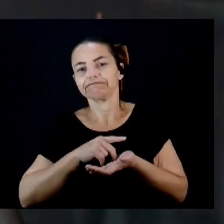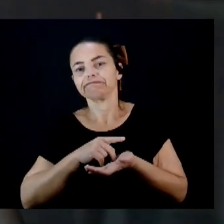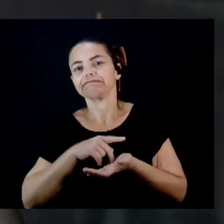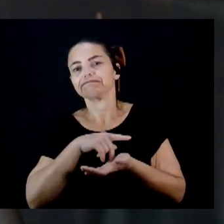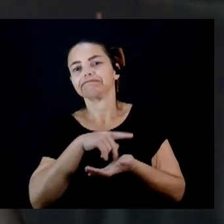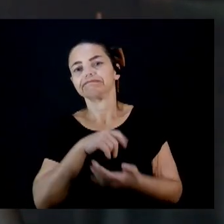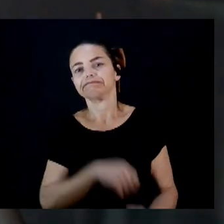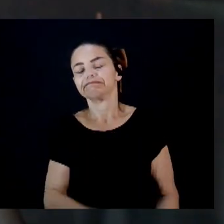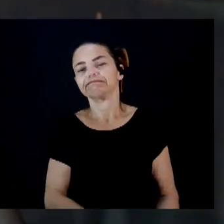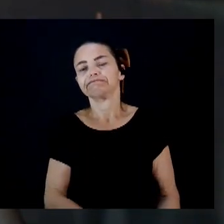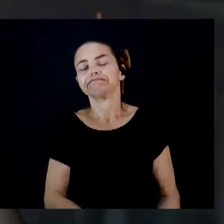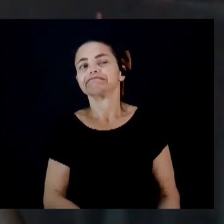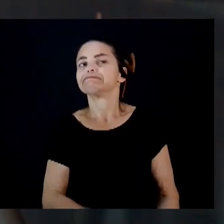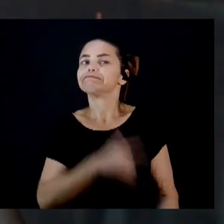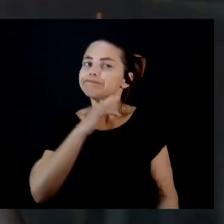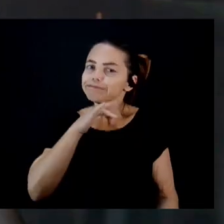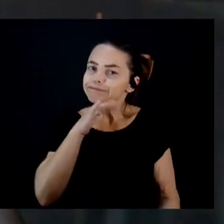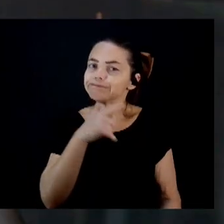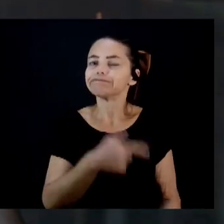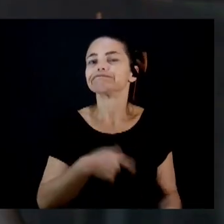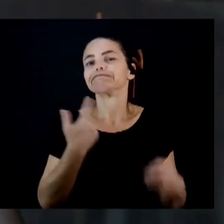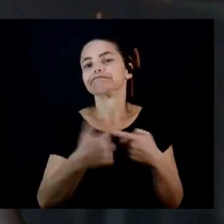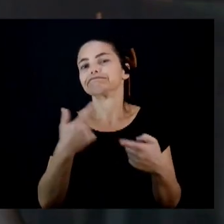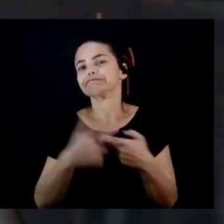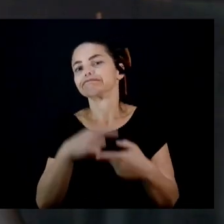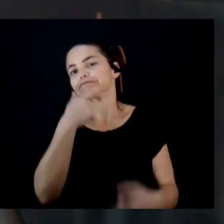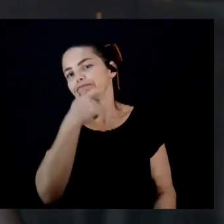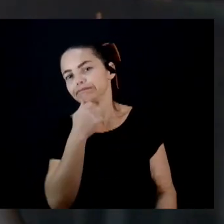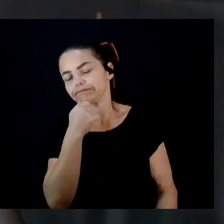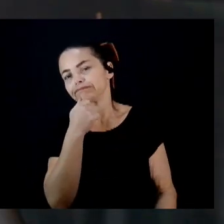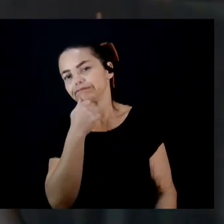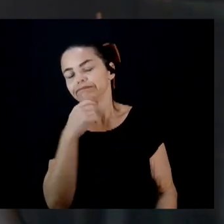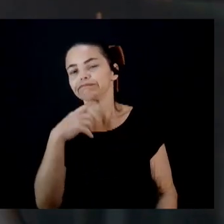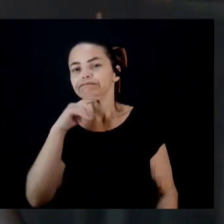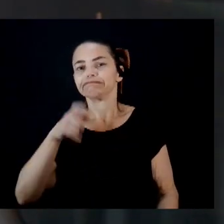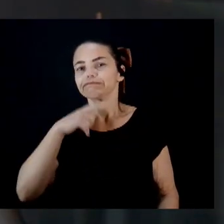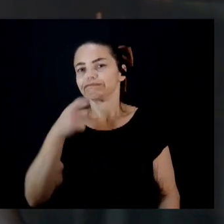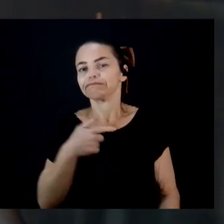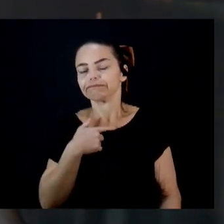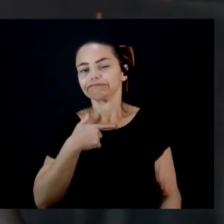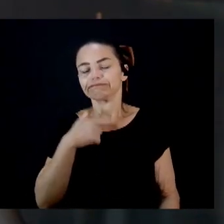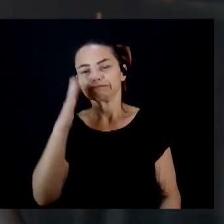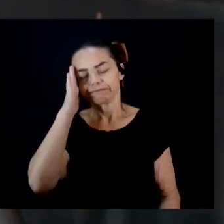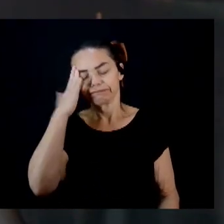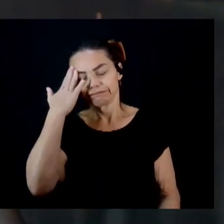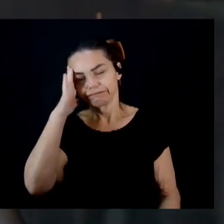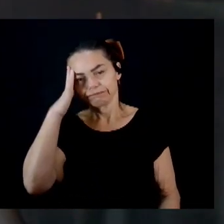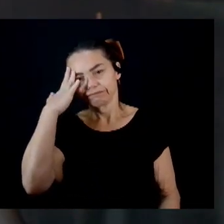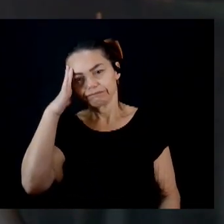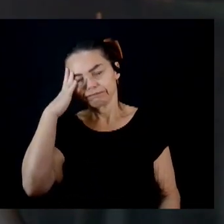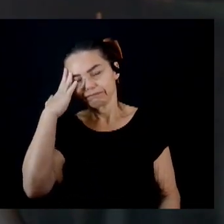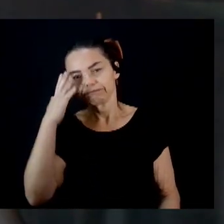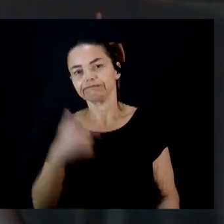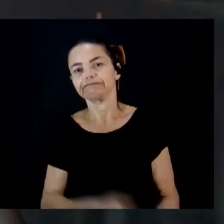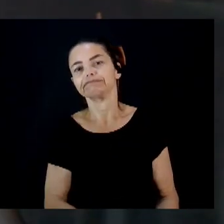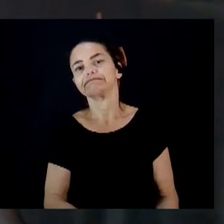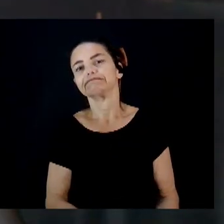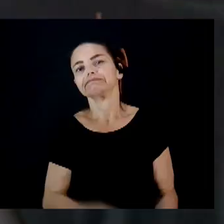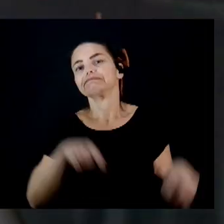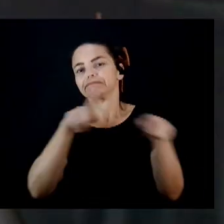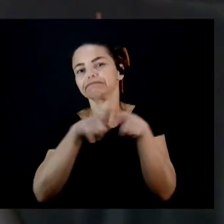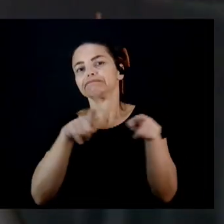fatal, porque para o homem que não consegue se entender enquanto um ser que também possui